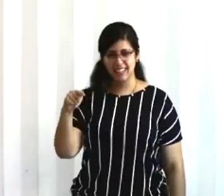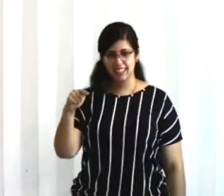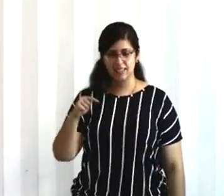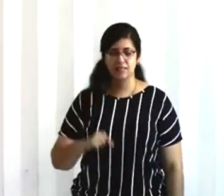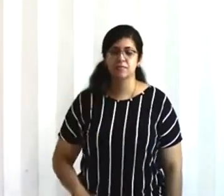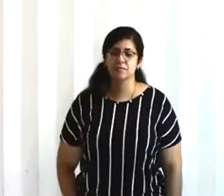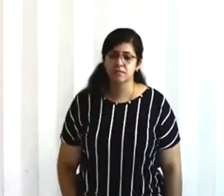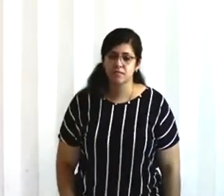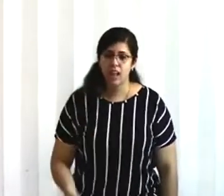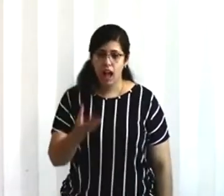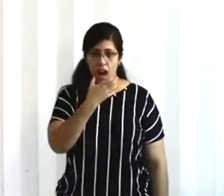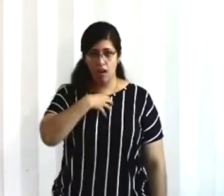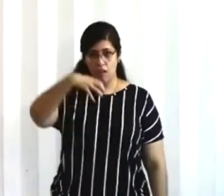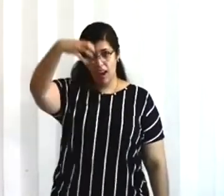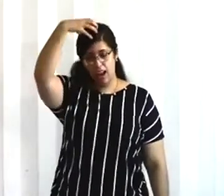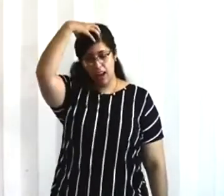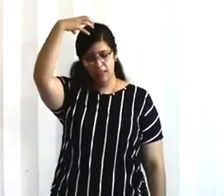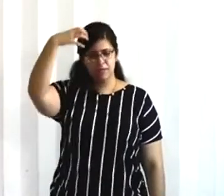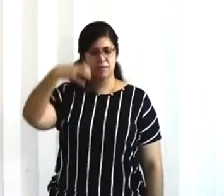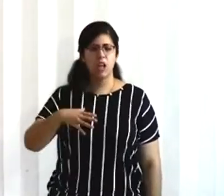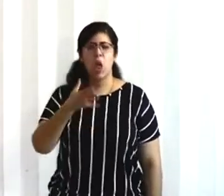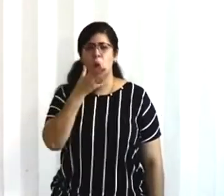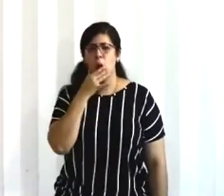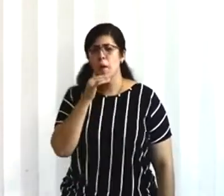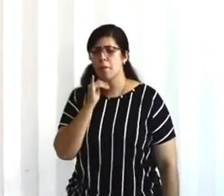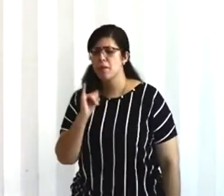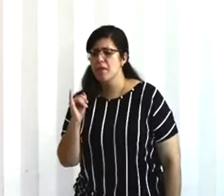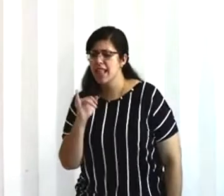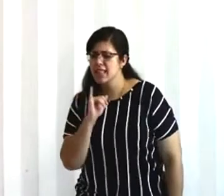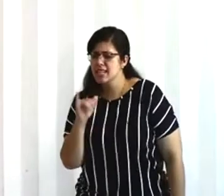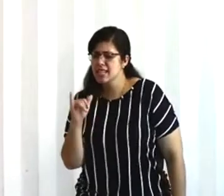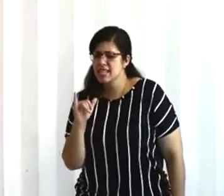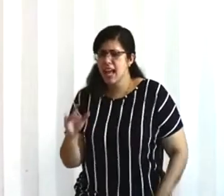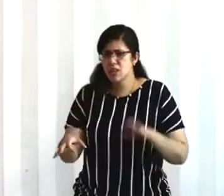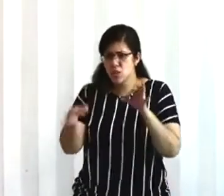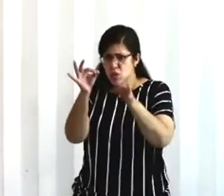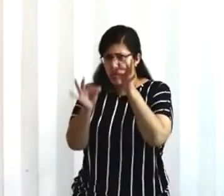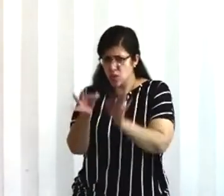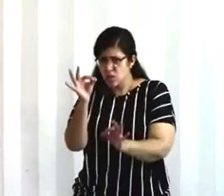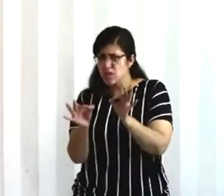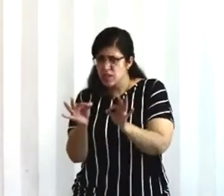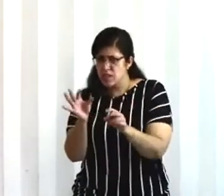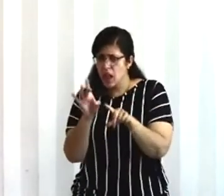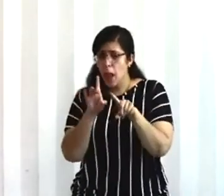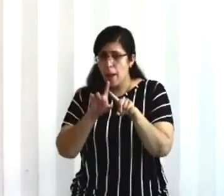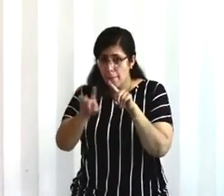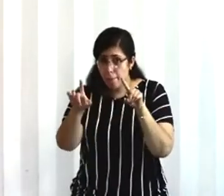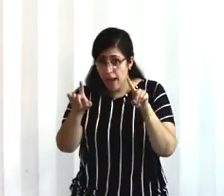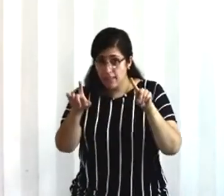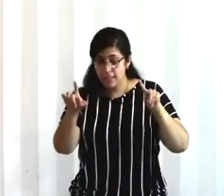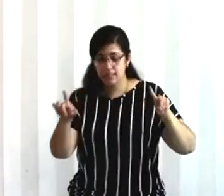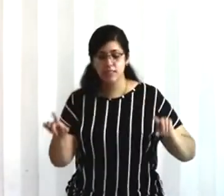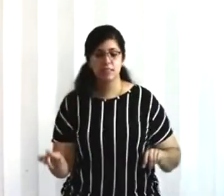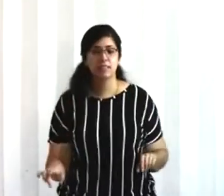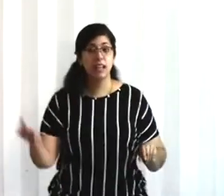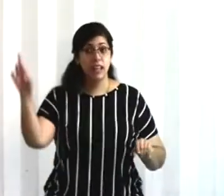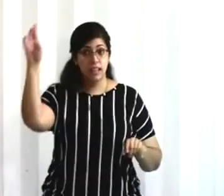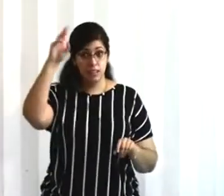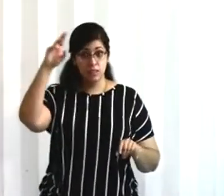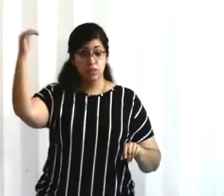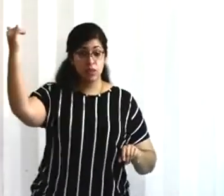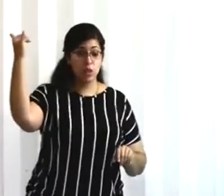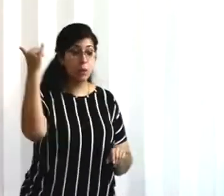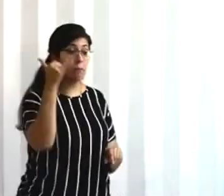está trazendo a mensagem do Senhor de julgamento, mas ao mesmo tempo, em partes dos oráculos de Deus,